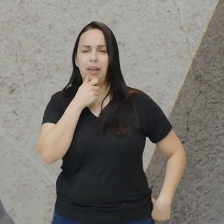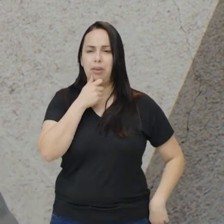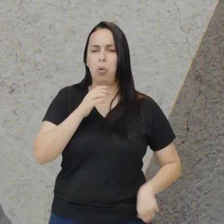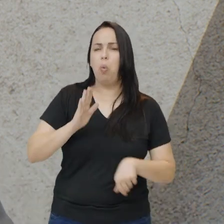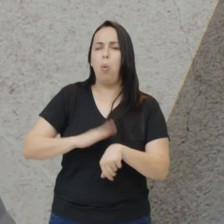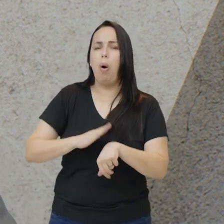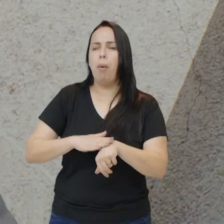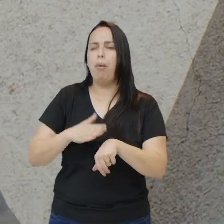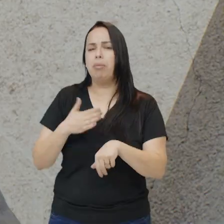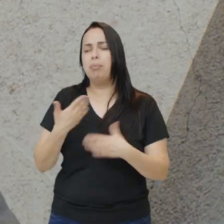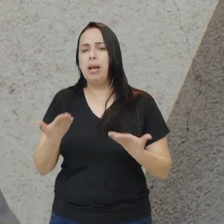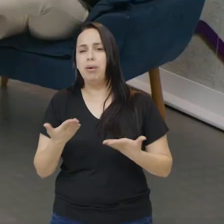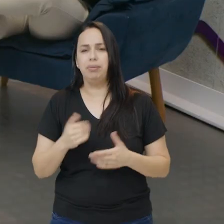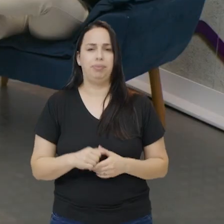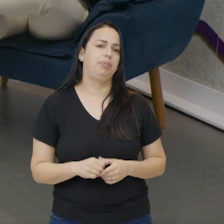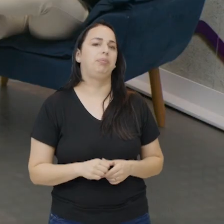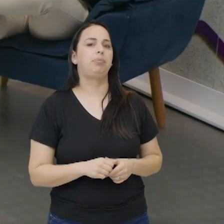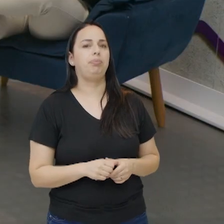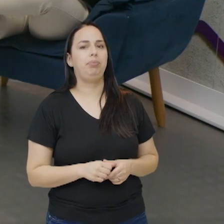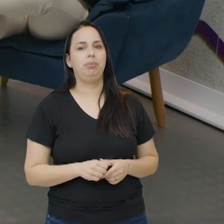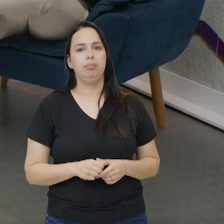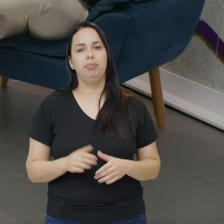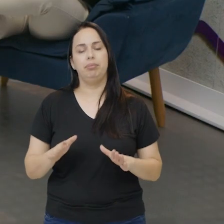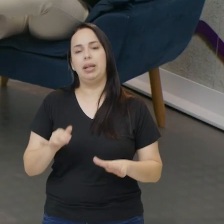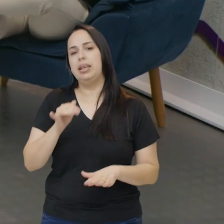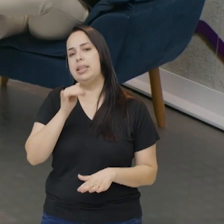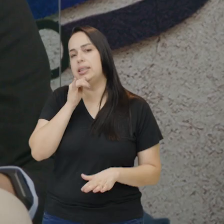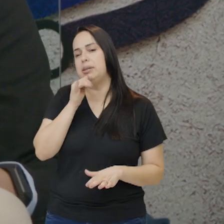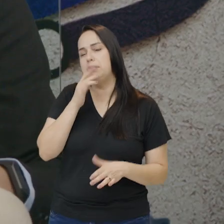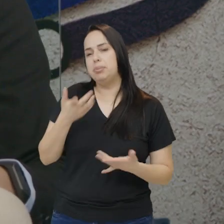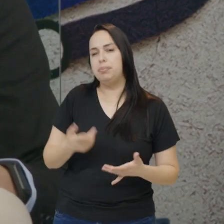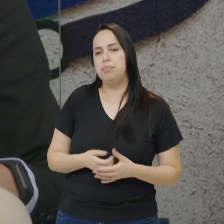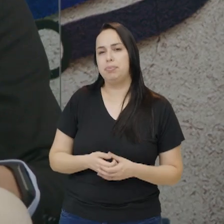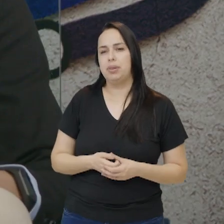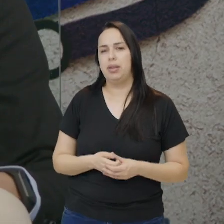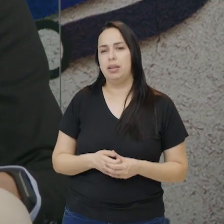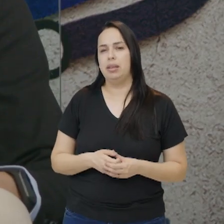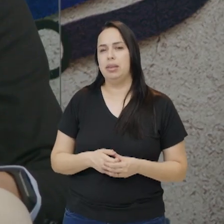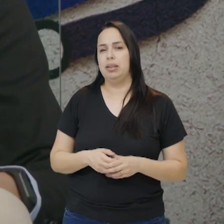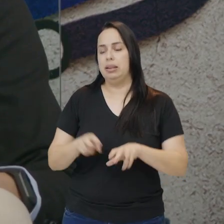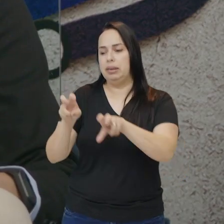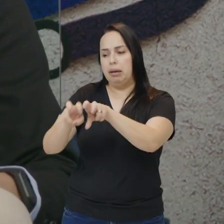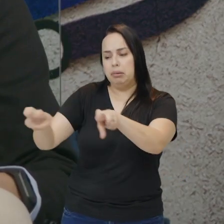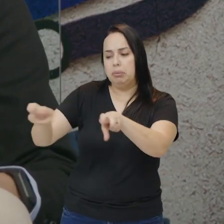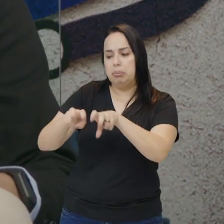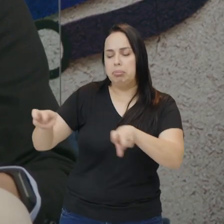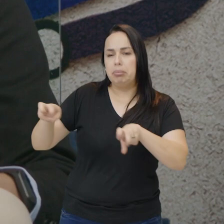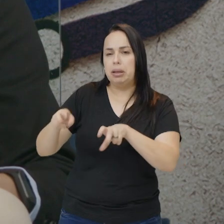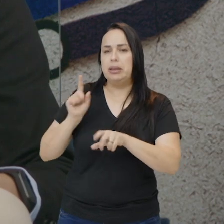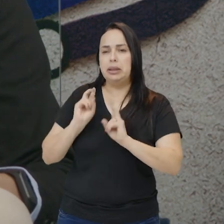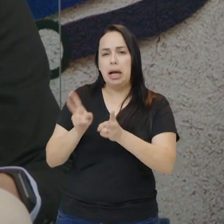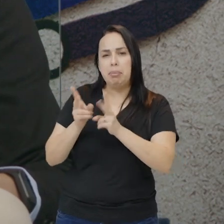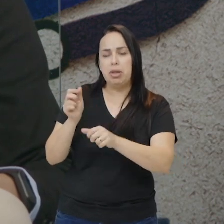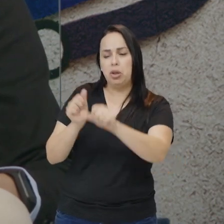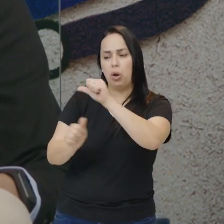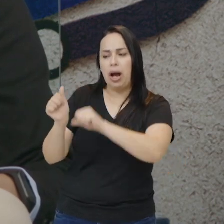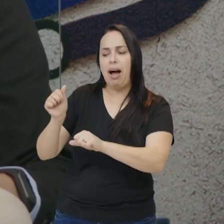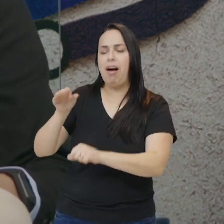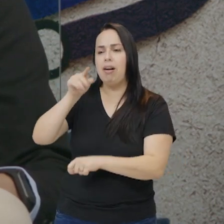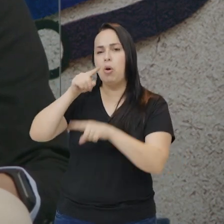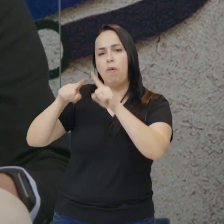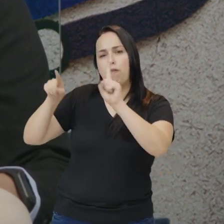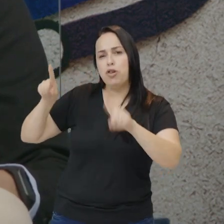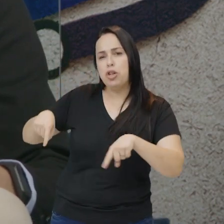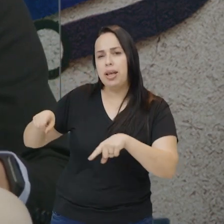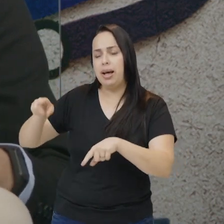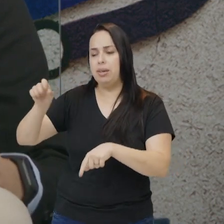melhor momento. E é possível ter, por exemplo, uma rotação ali, trocar um funcionário